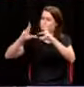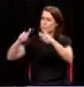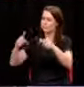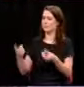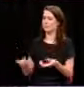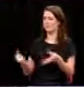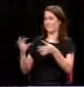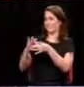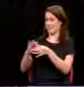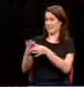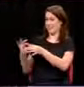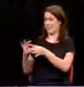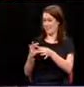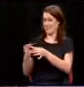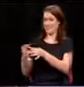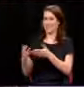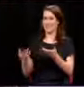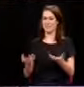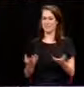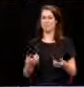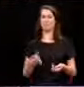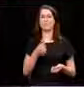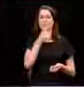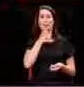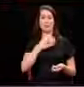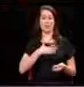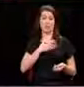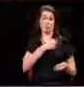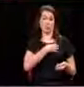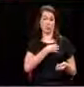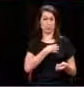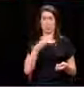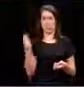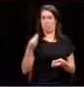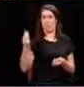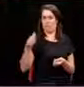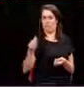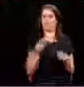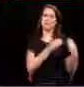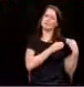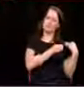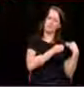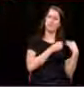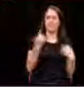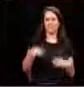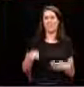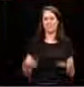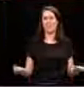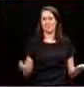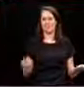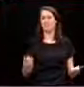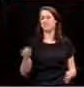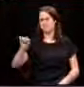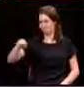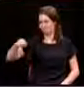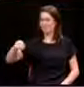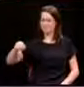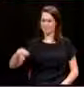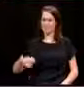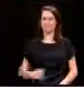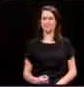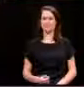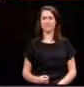Enquanto clube tão popular como é, o Benfica tem também essa responsabilidade, não é? Perante os seus adeptos. Sem dúvida. Acredita que